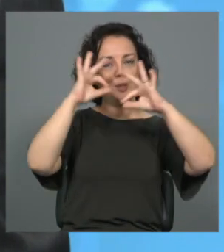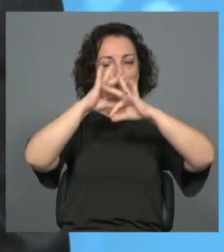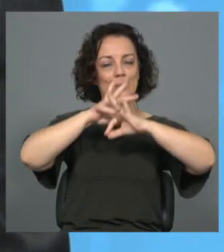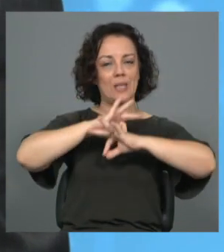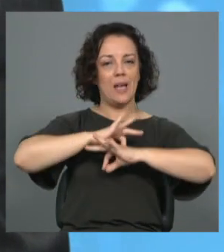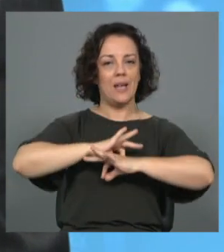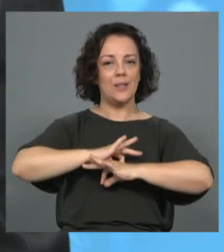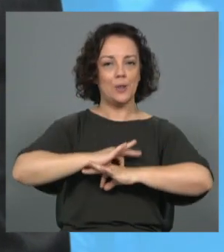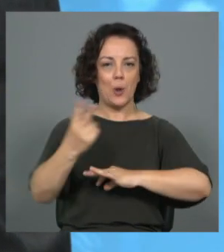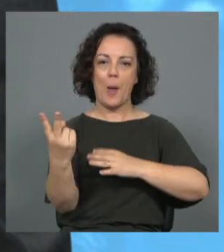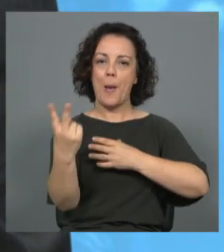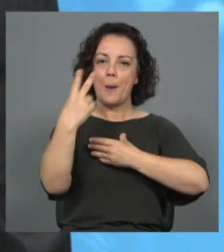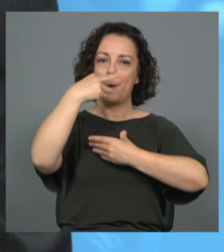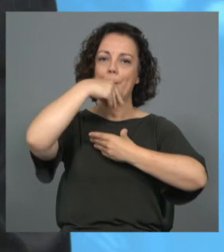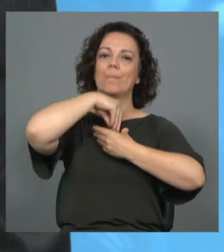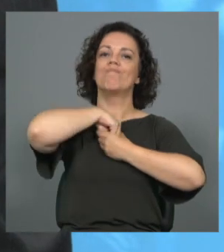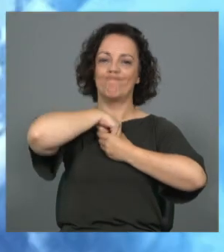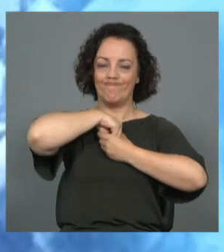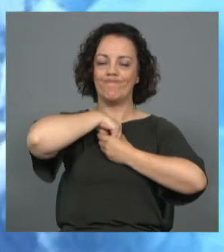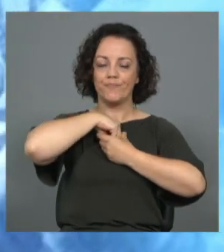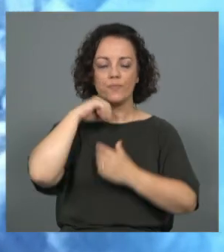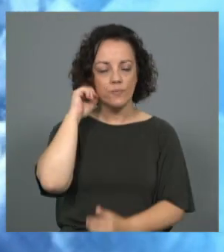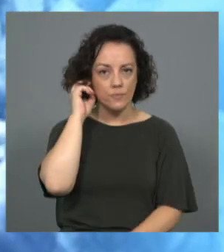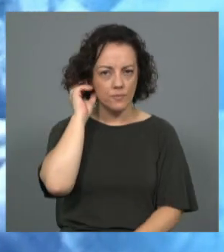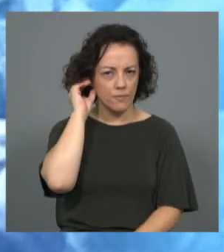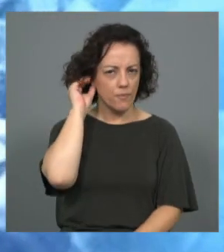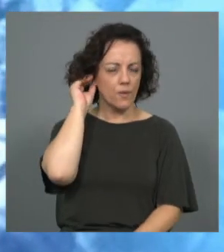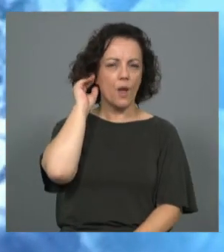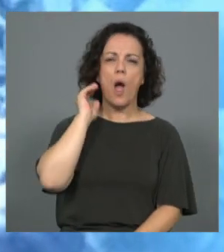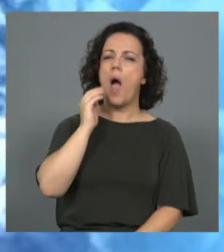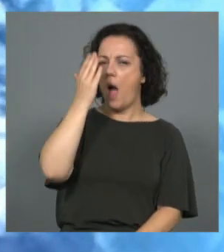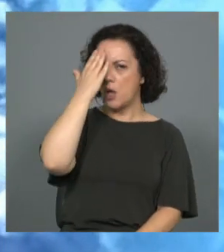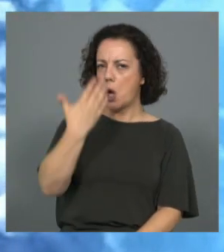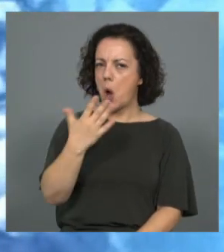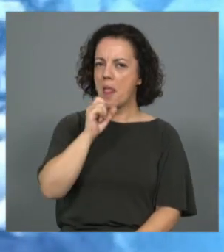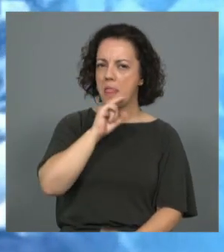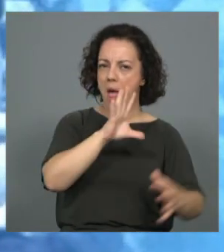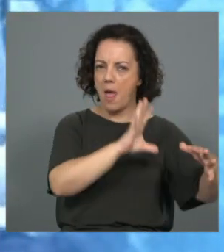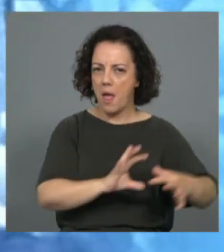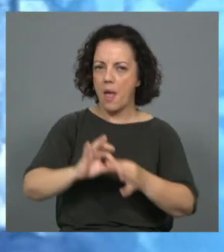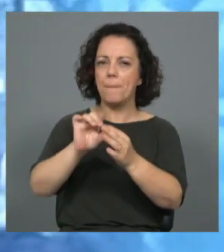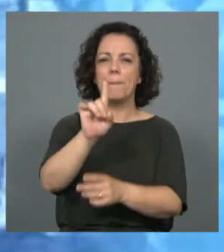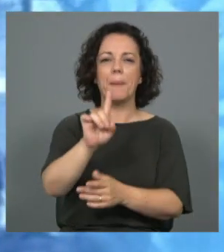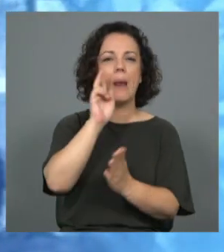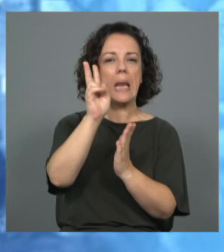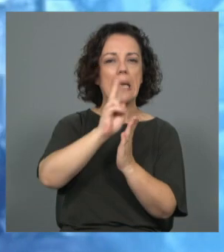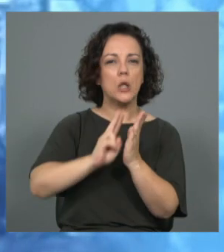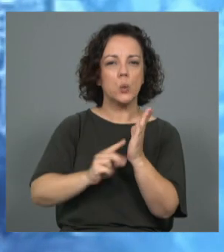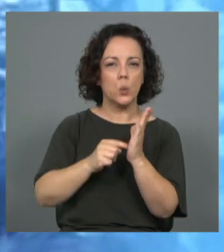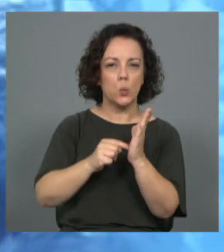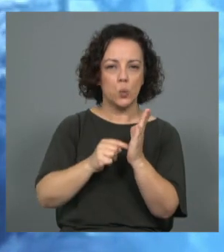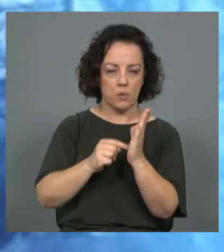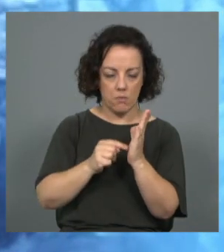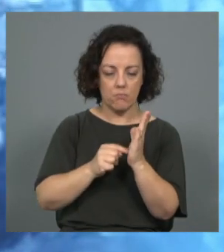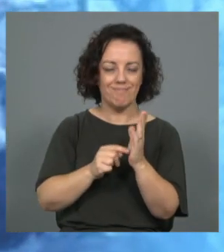pessoa. Eu creio que podemos fazer uma ligação com a primeira leitura, precisamente através desse dinamismo